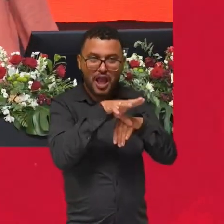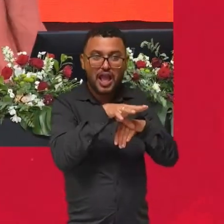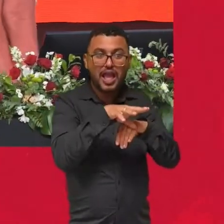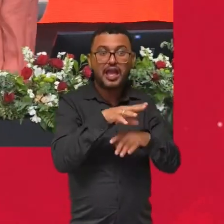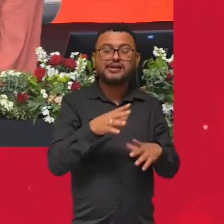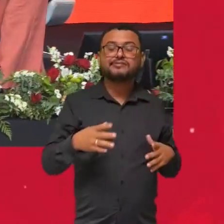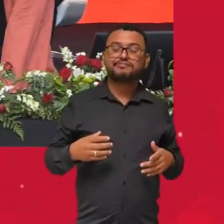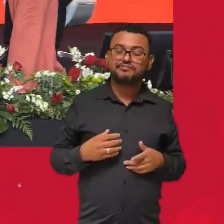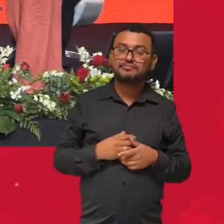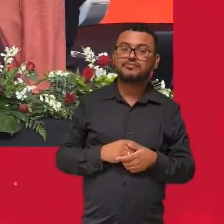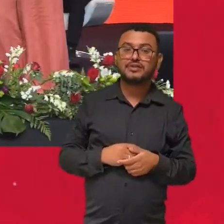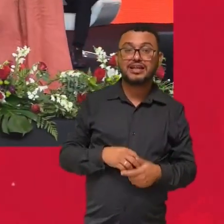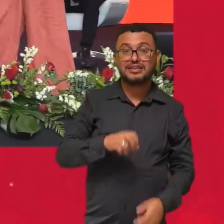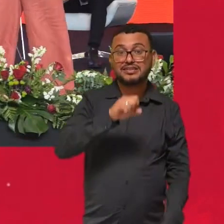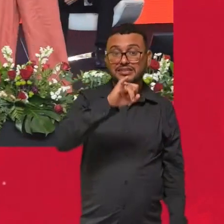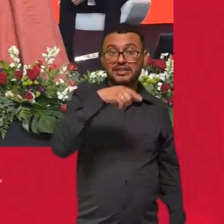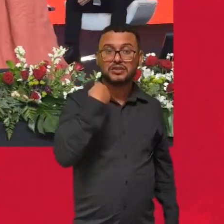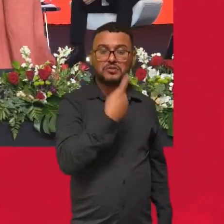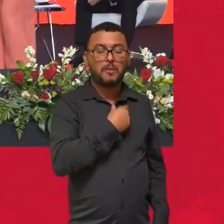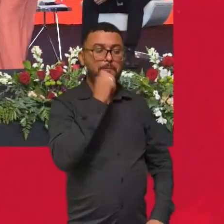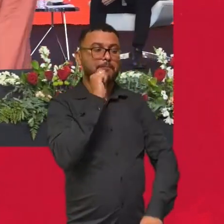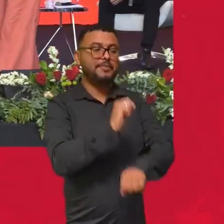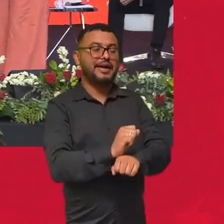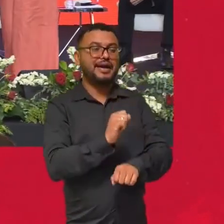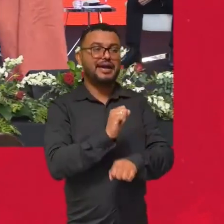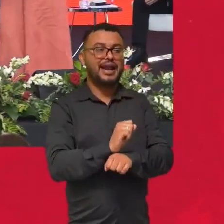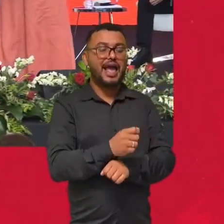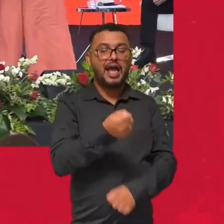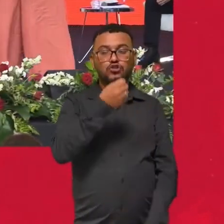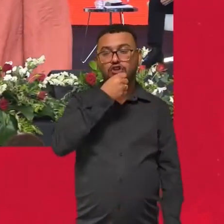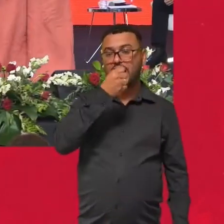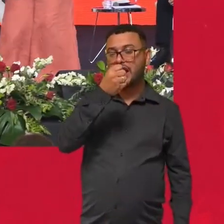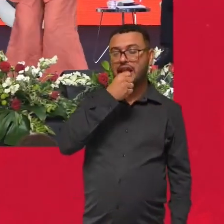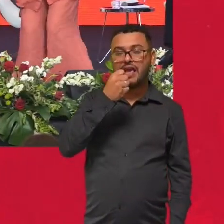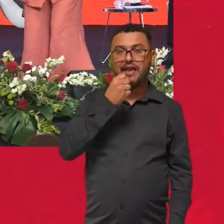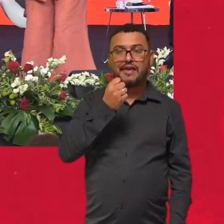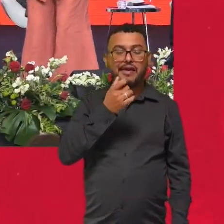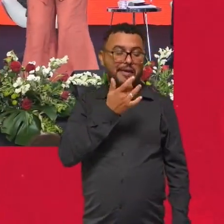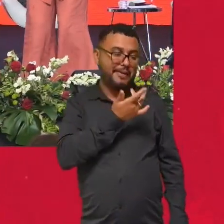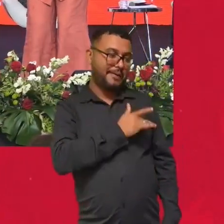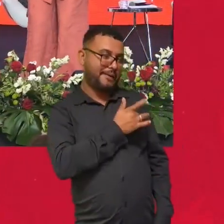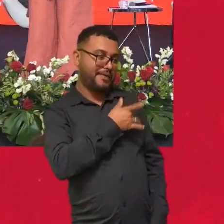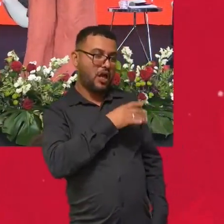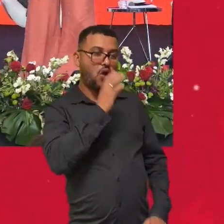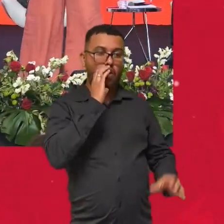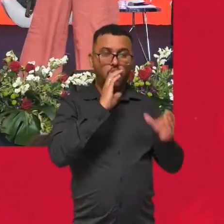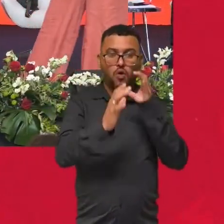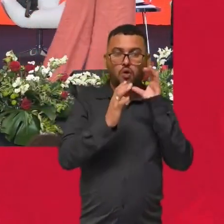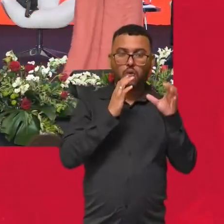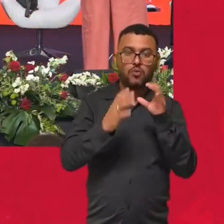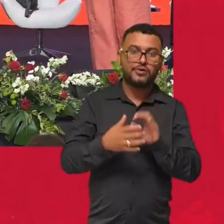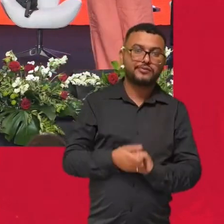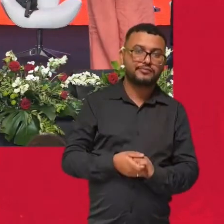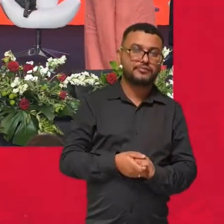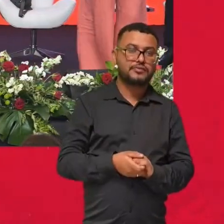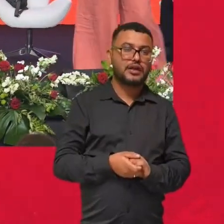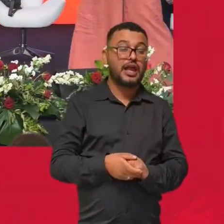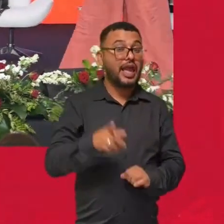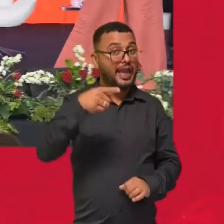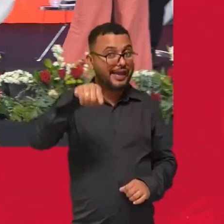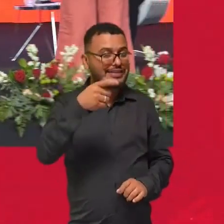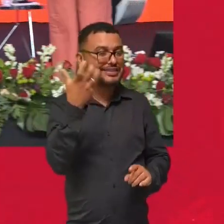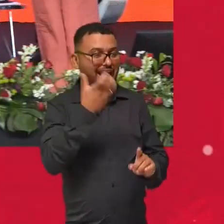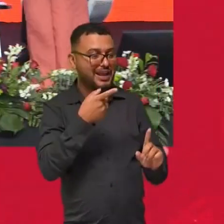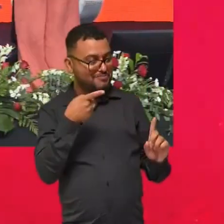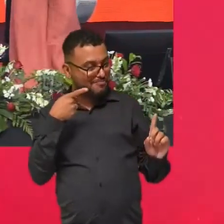de vítima da imprensa, de vítima dos comunicadores. Eu sei o que eles querem uma novidade, eles querem